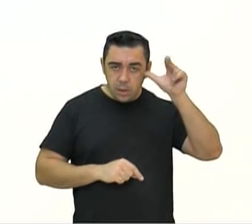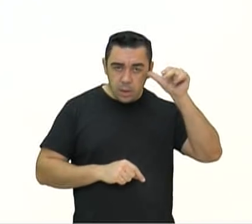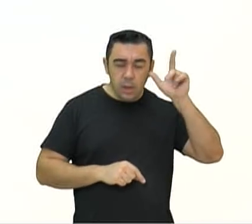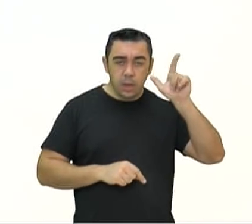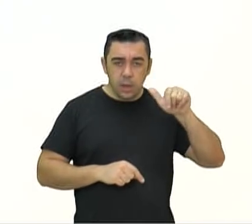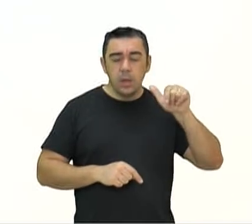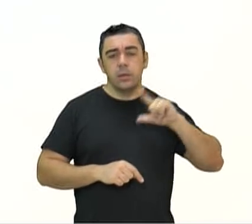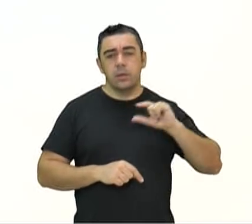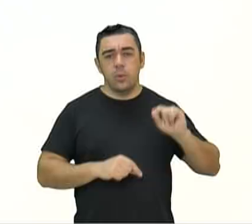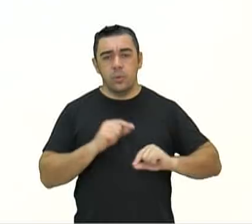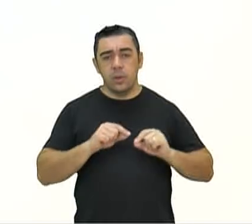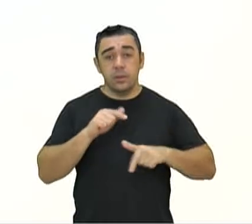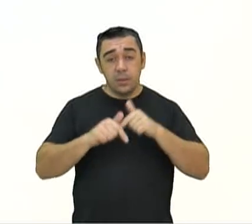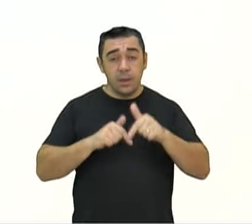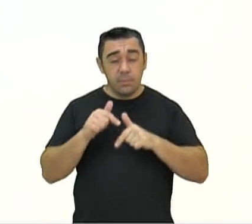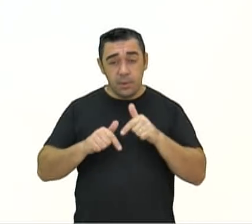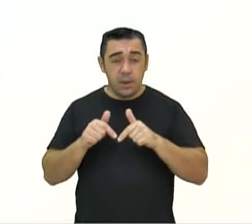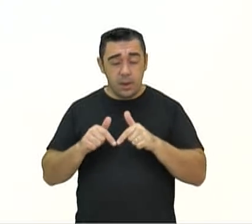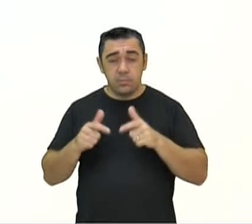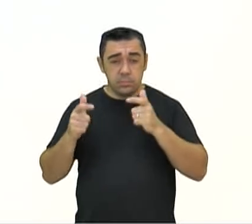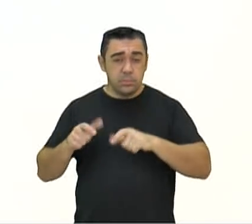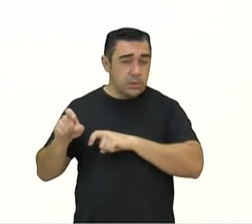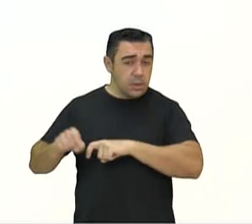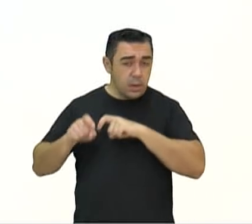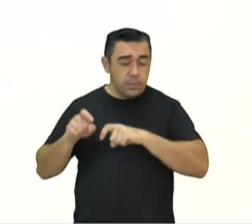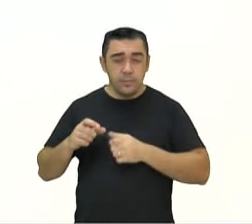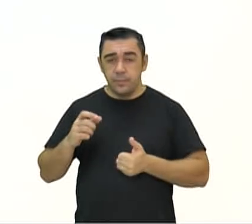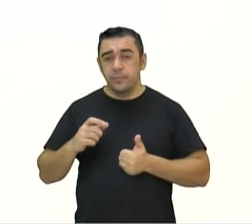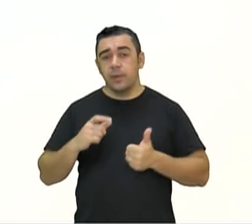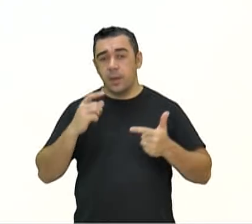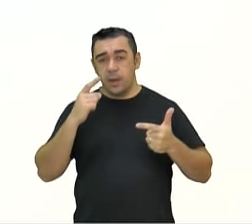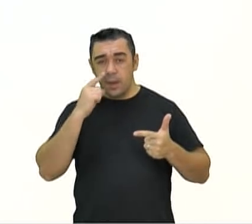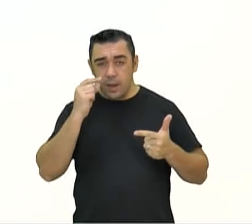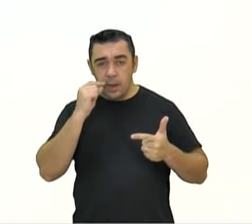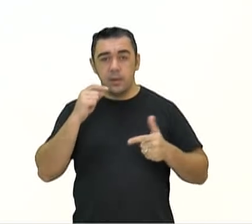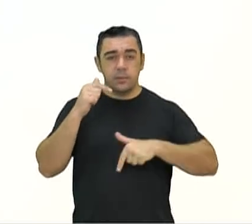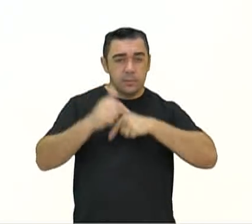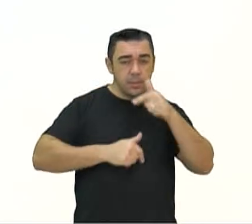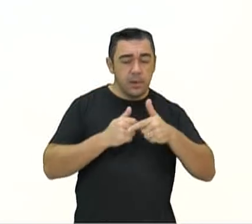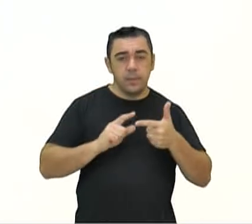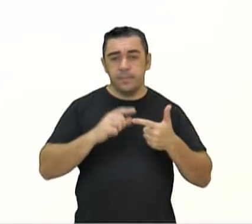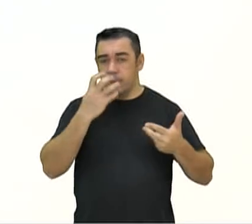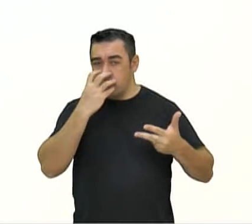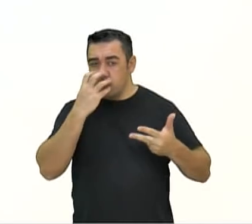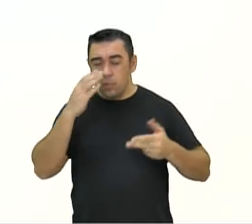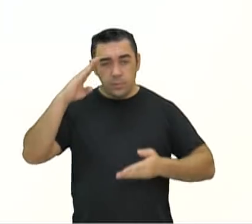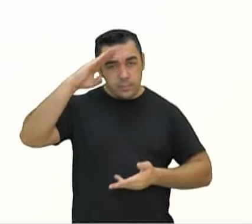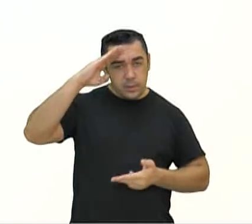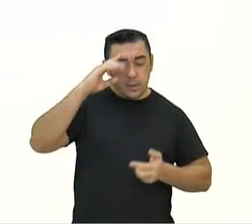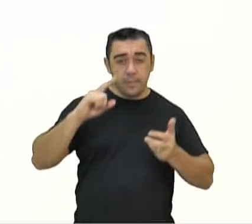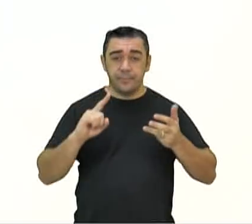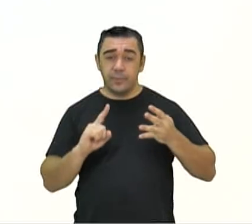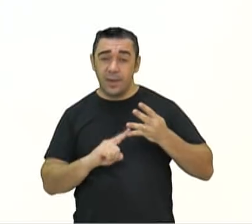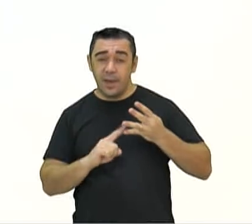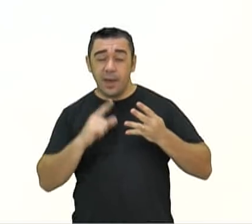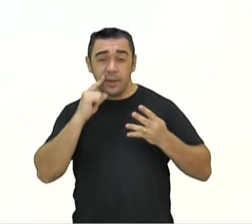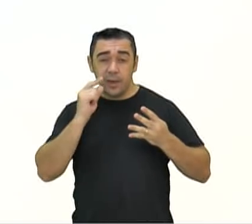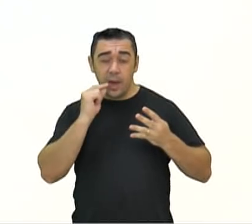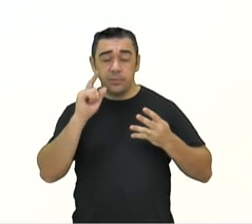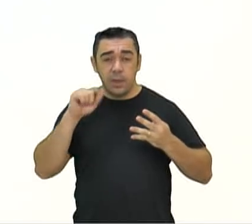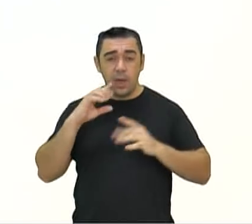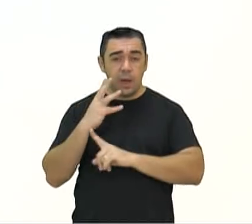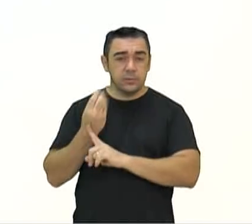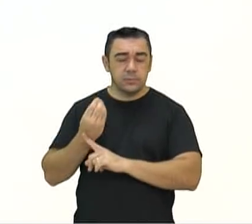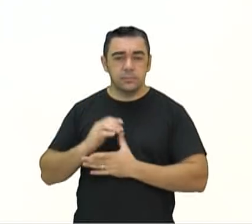campo, a galinha, a classe operária, o cachorro, os militares, e a gata, os artistas. O